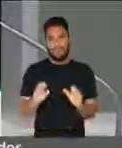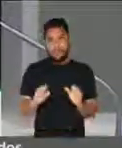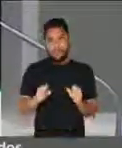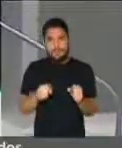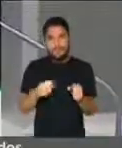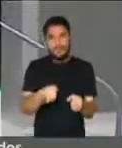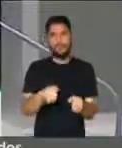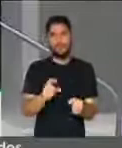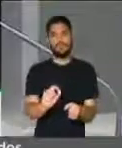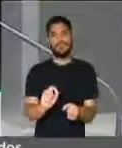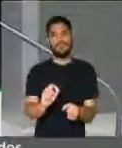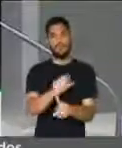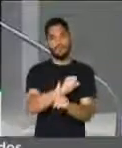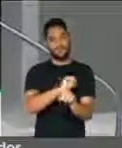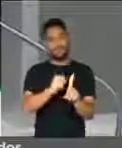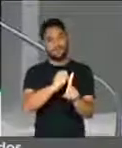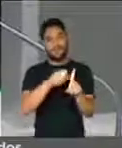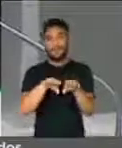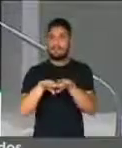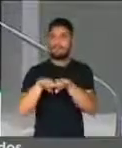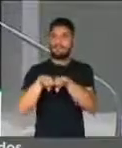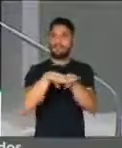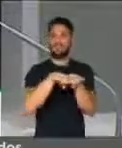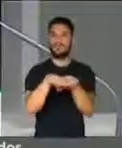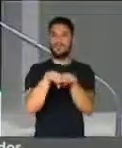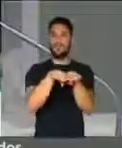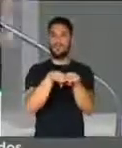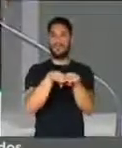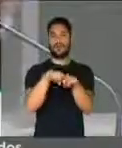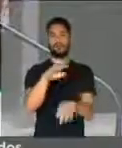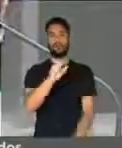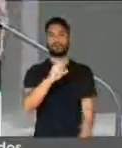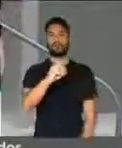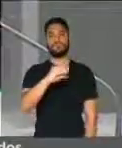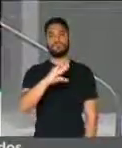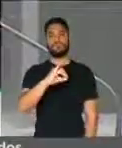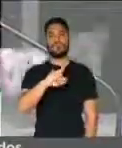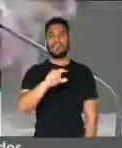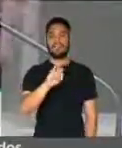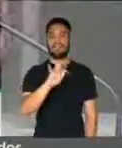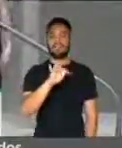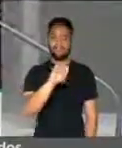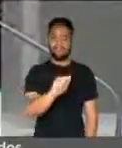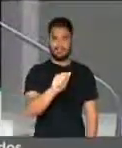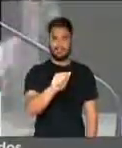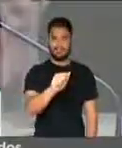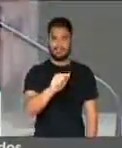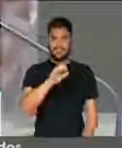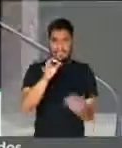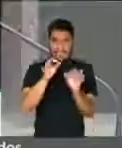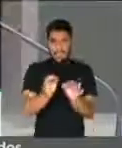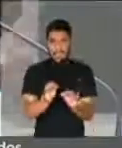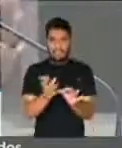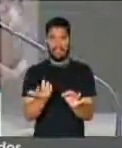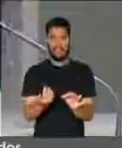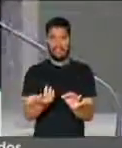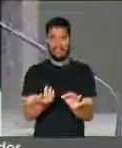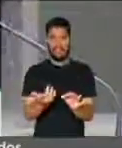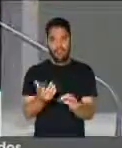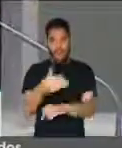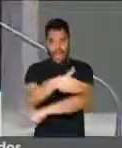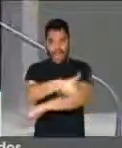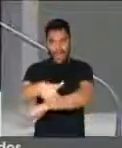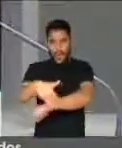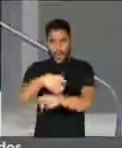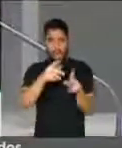uma sociedade de iguais, uma sociedade socialista, tem certeza que as ruas começarão